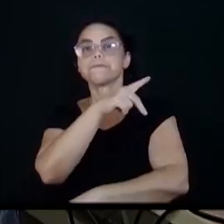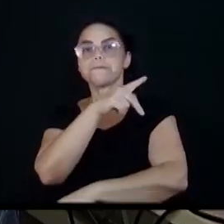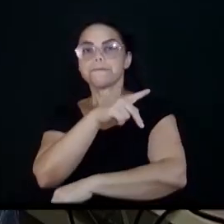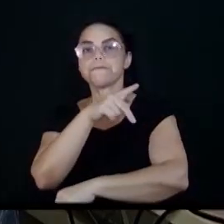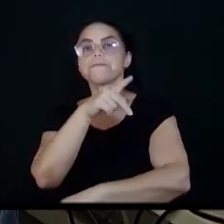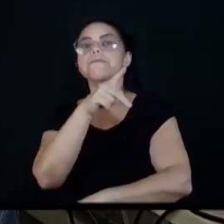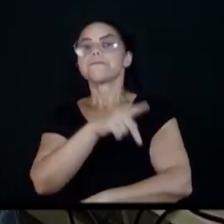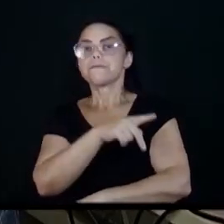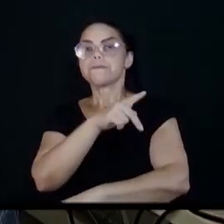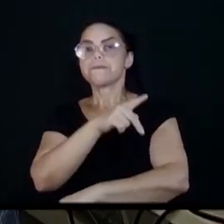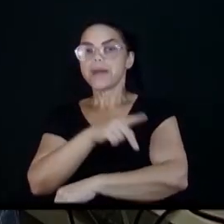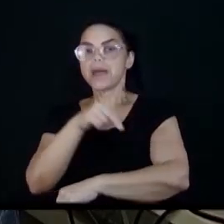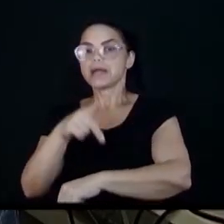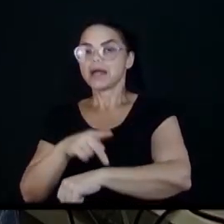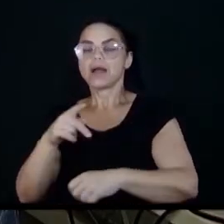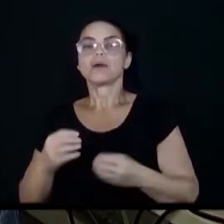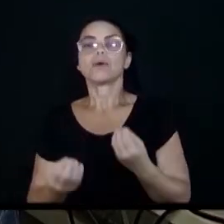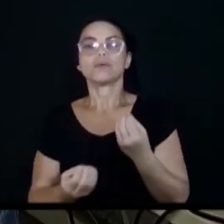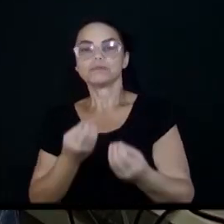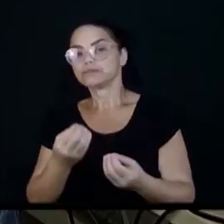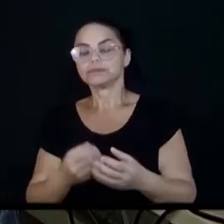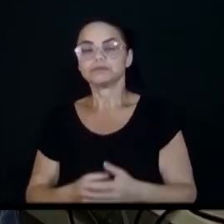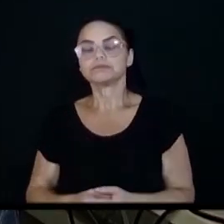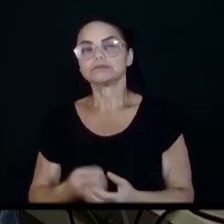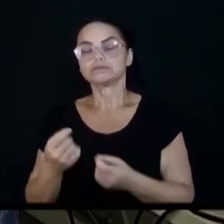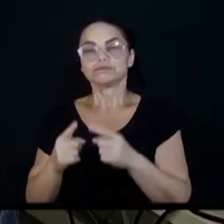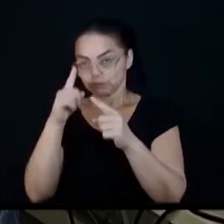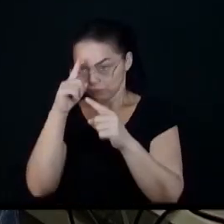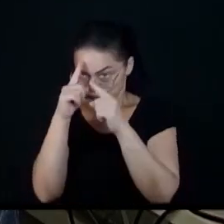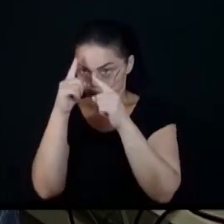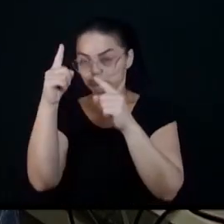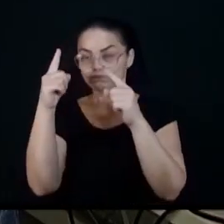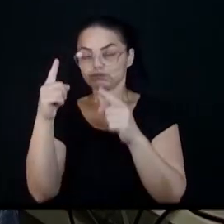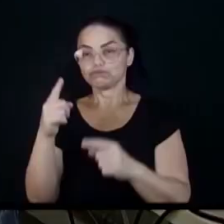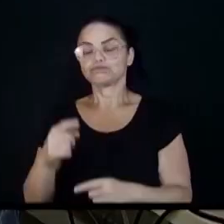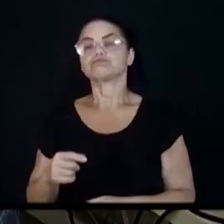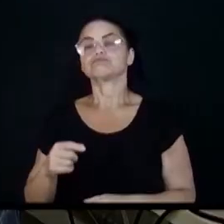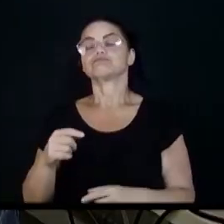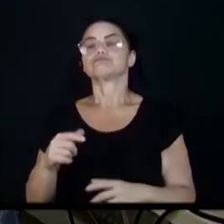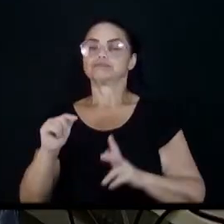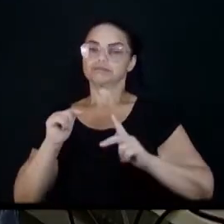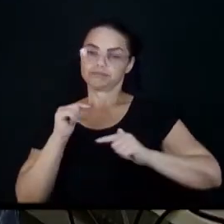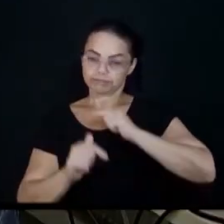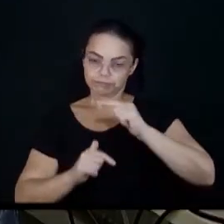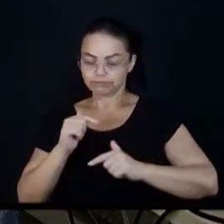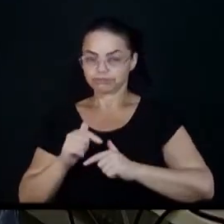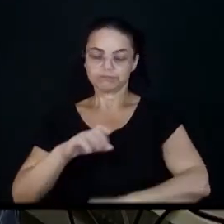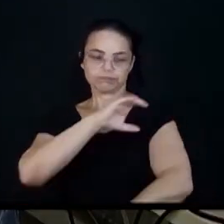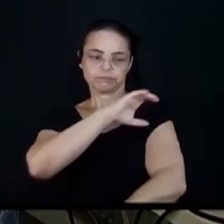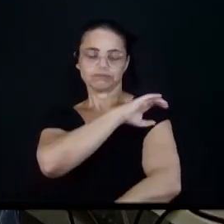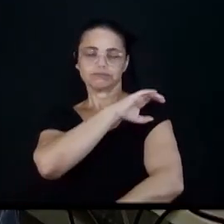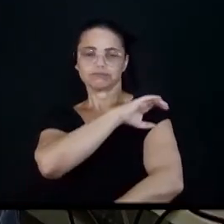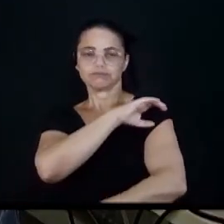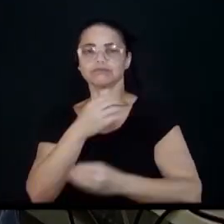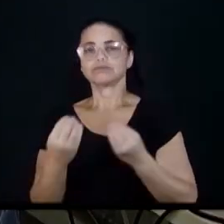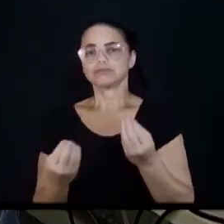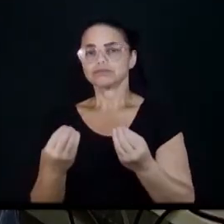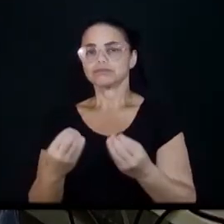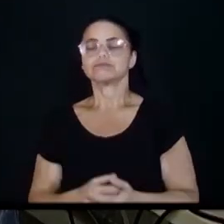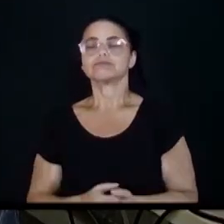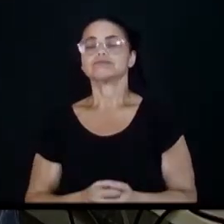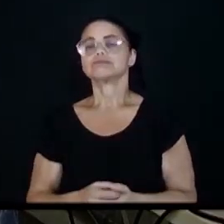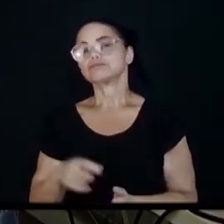né, a ideia de você vir atuar aqui como coordenadora? Como que tem sido para você